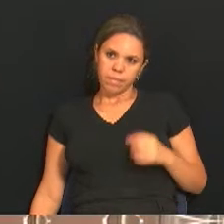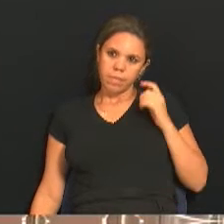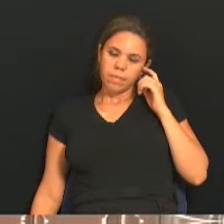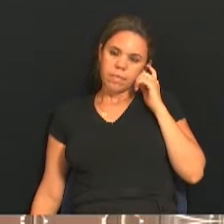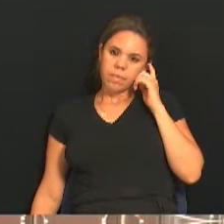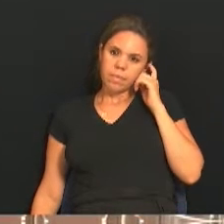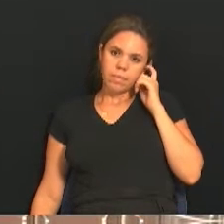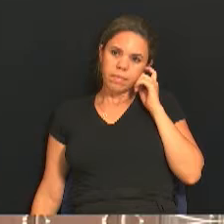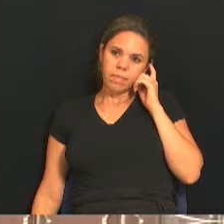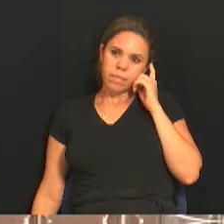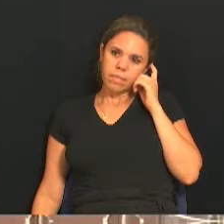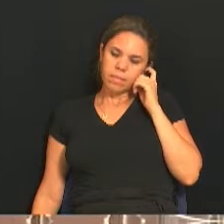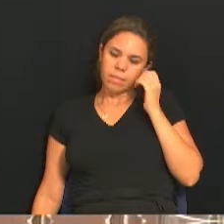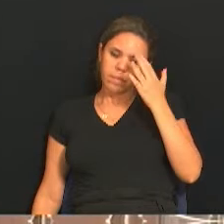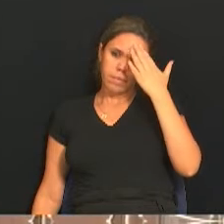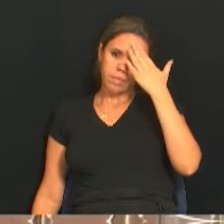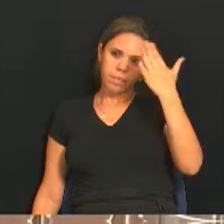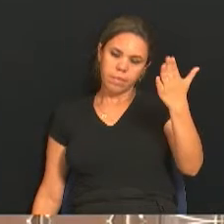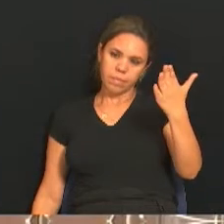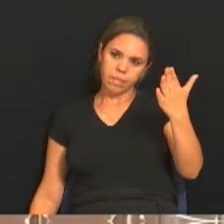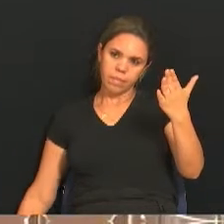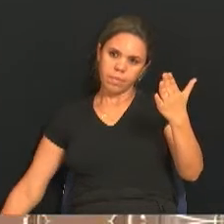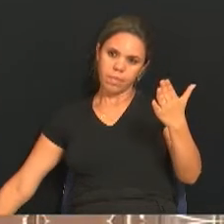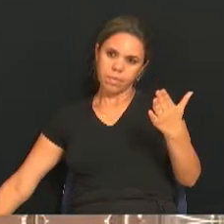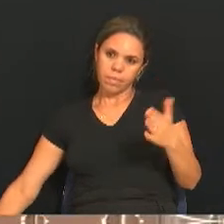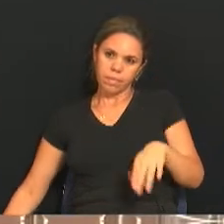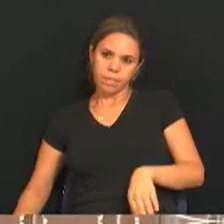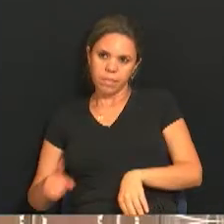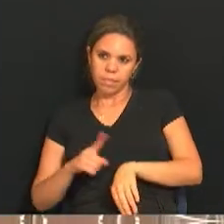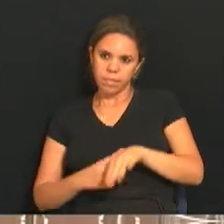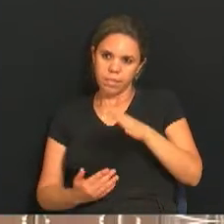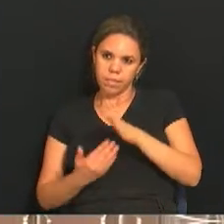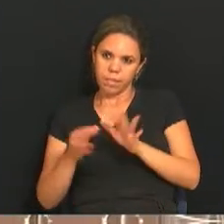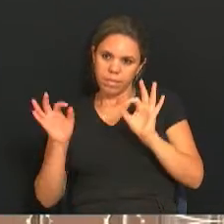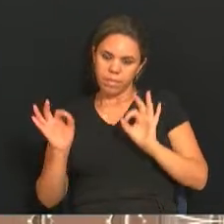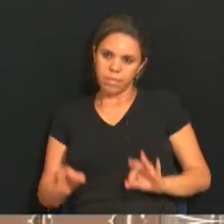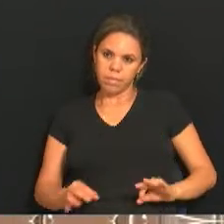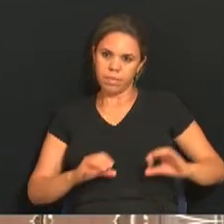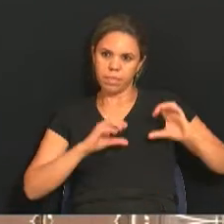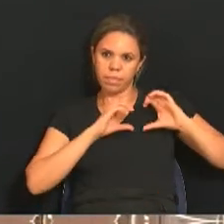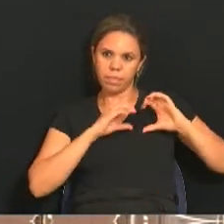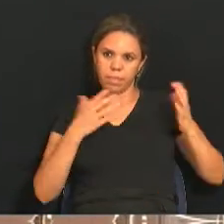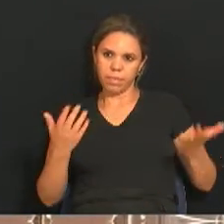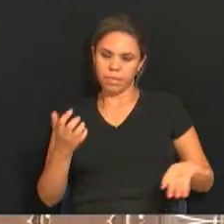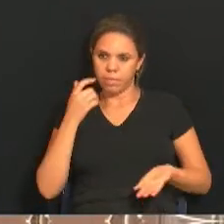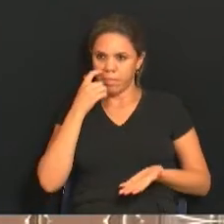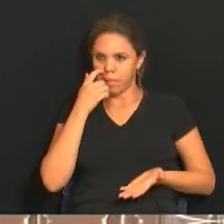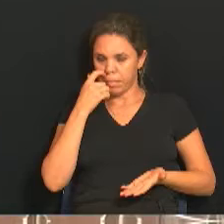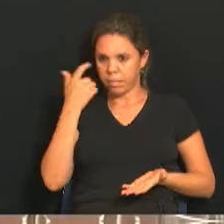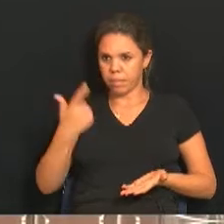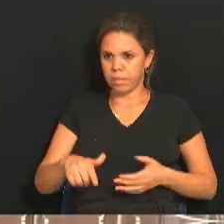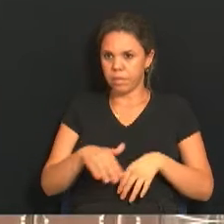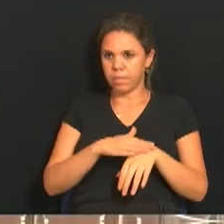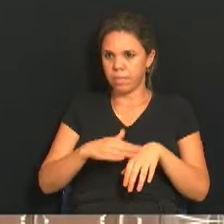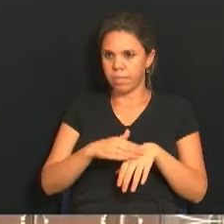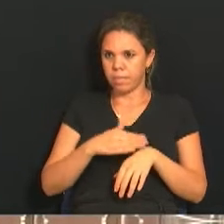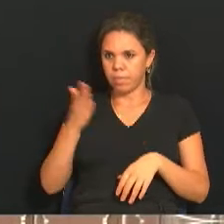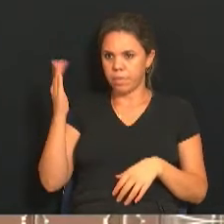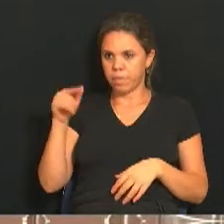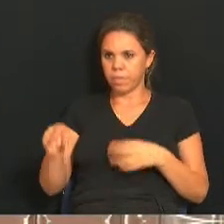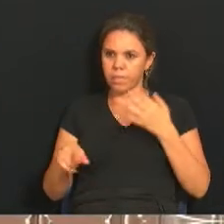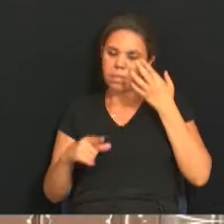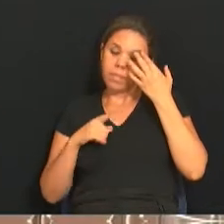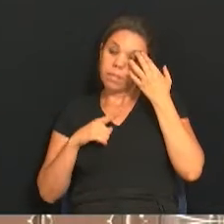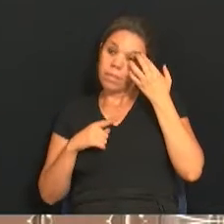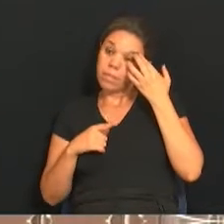Senhor Donizete, eu que agradeço. O senhor não se excedeu, não. O senhor falou do coração, né? Não é a primeira vez que a gente já conversa, e eu sei que o senhor tem,